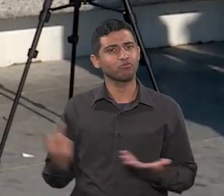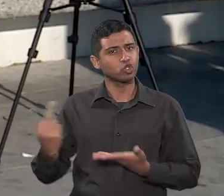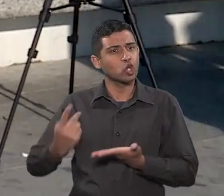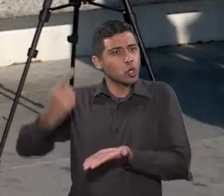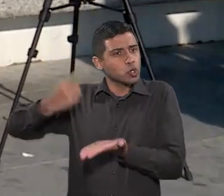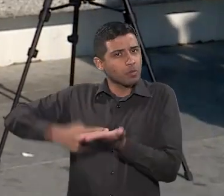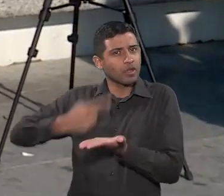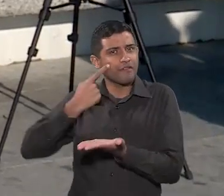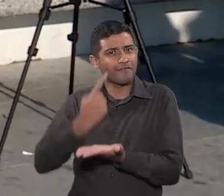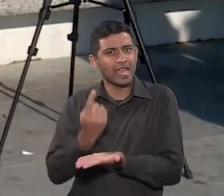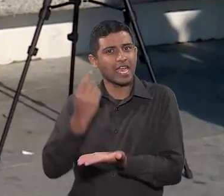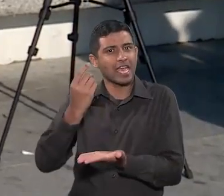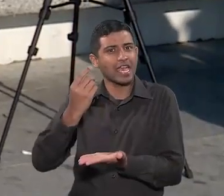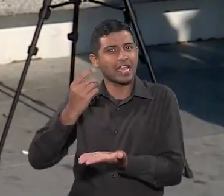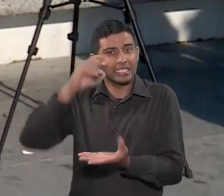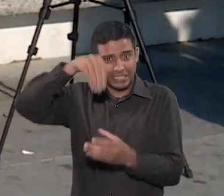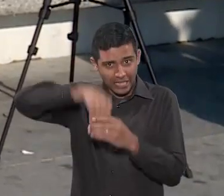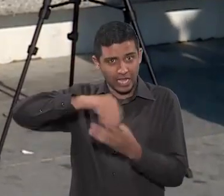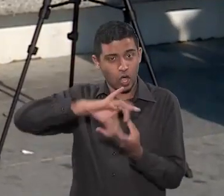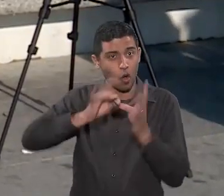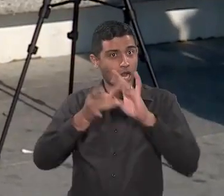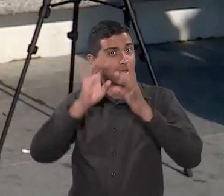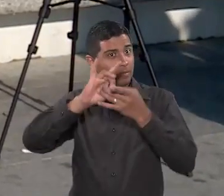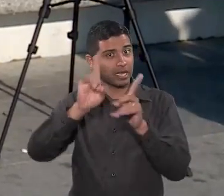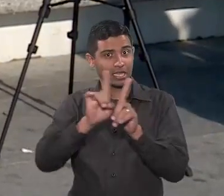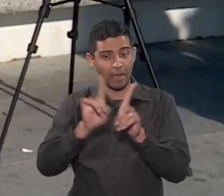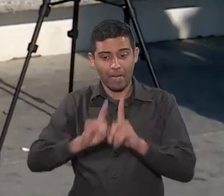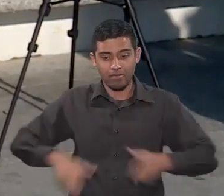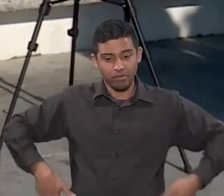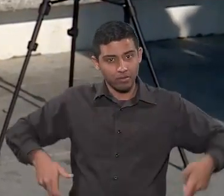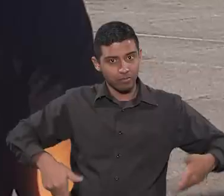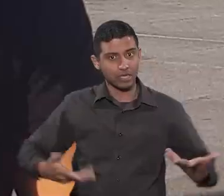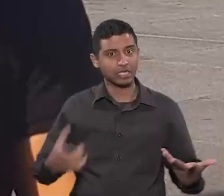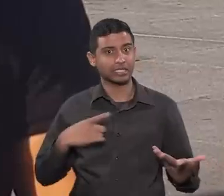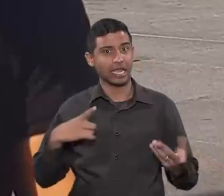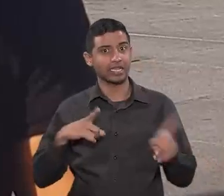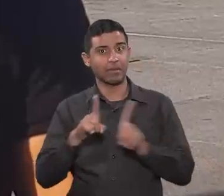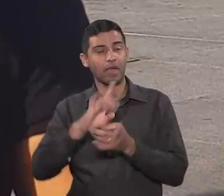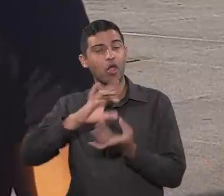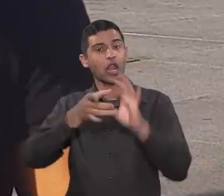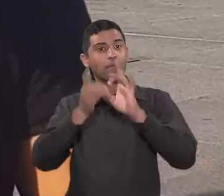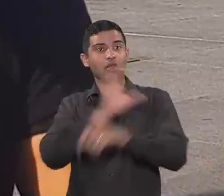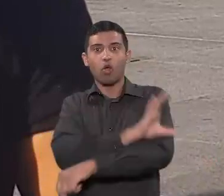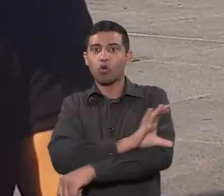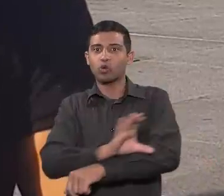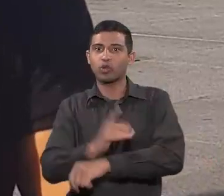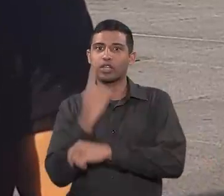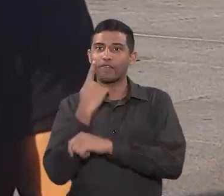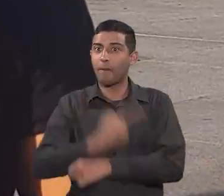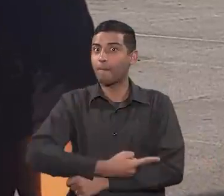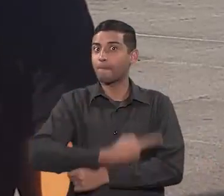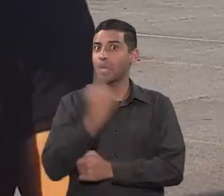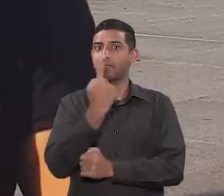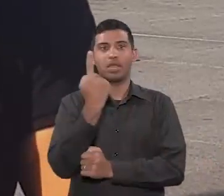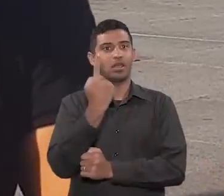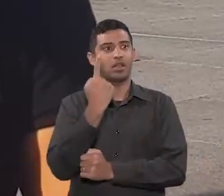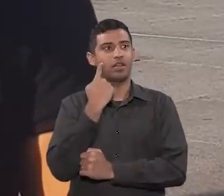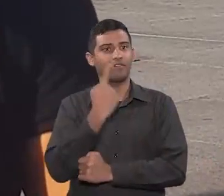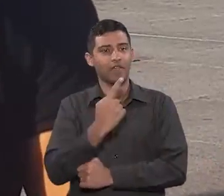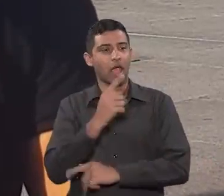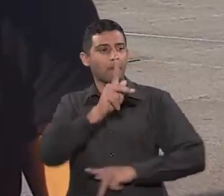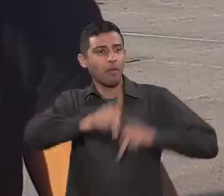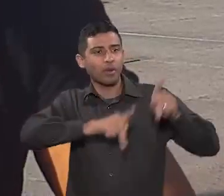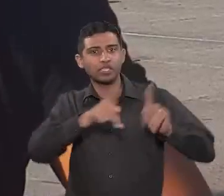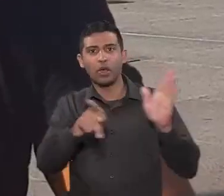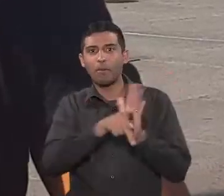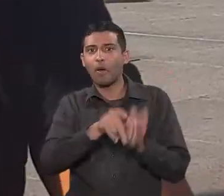nas Olimpíadas, entre a Olimpíada e a Paralimpíada, existe as Olimpíadas Culturais, e pela primeira vez na história a população em situação